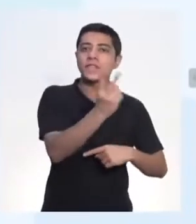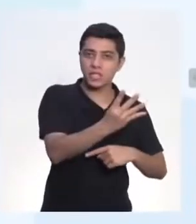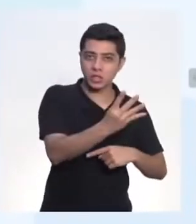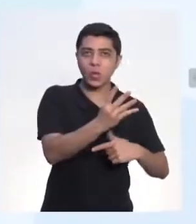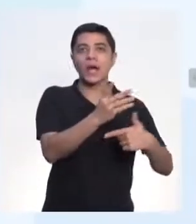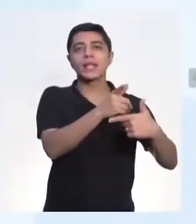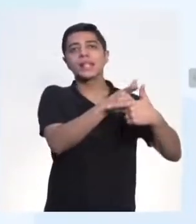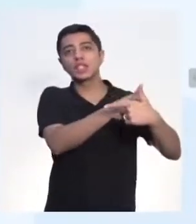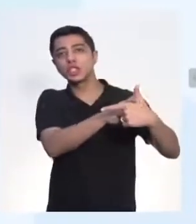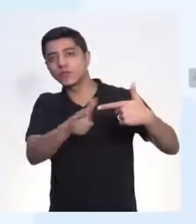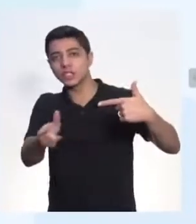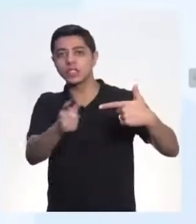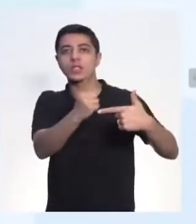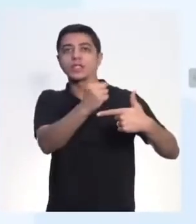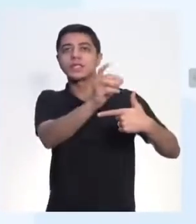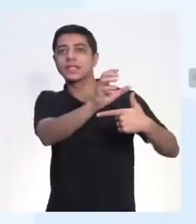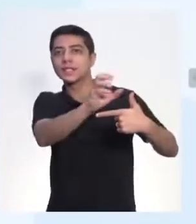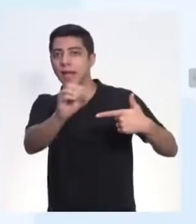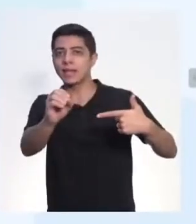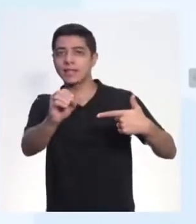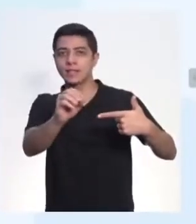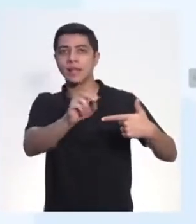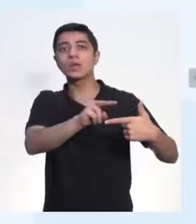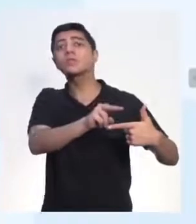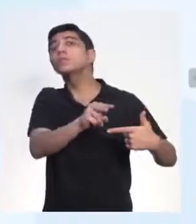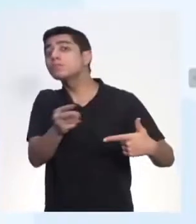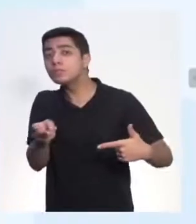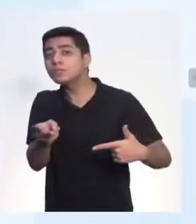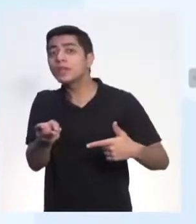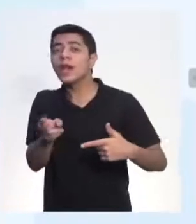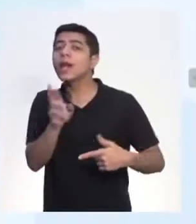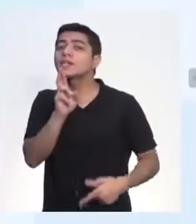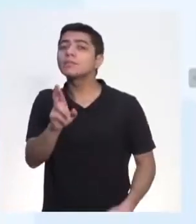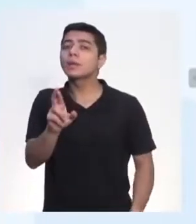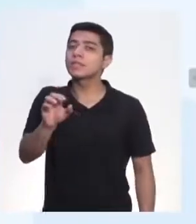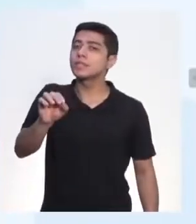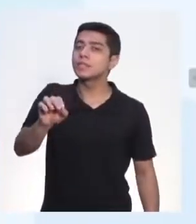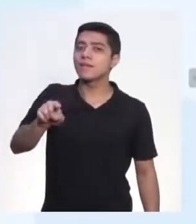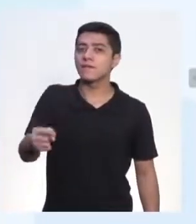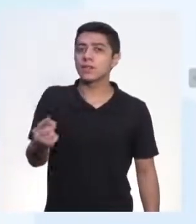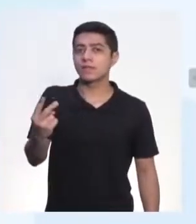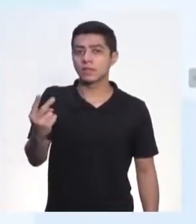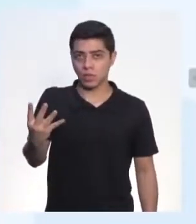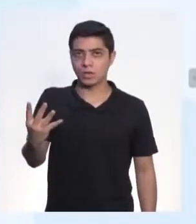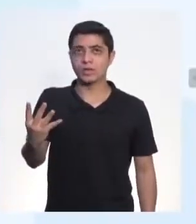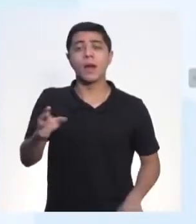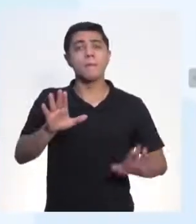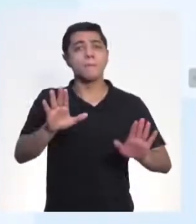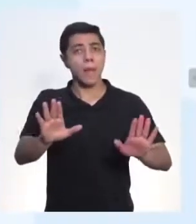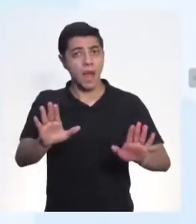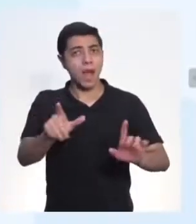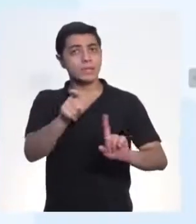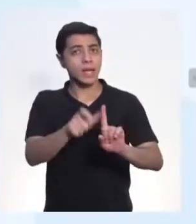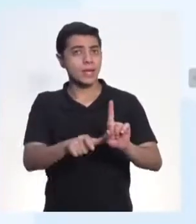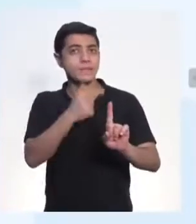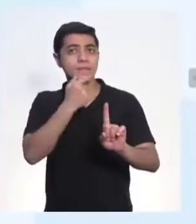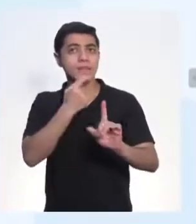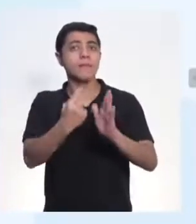0,24. E se eu fizer o contrário? Se eu multiplicar